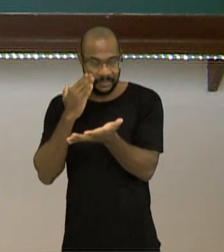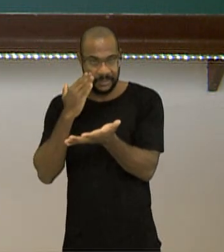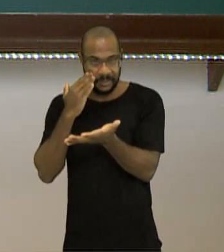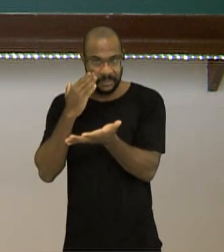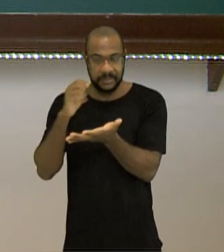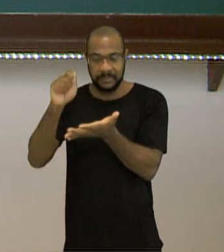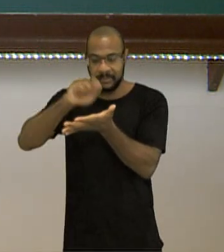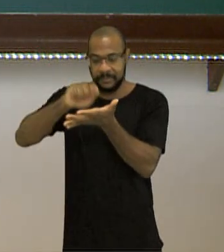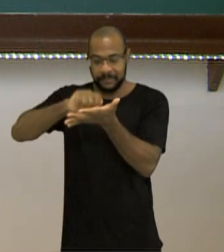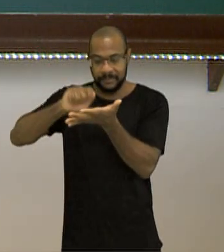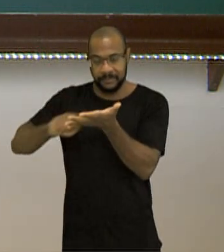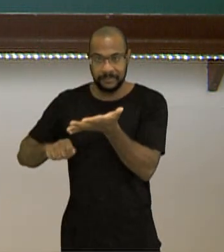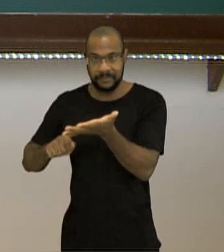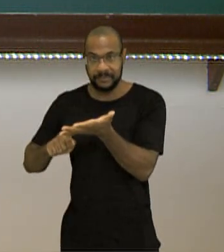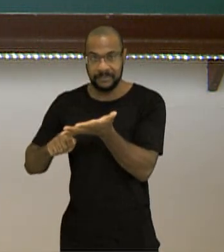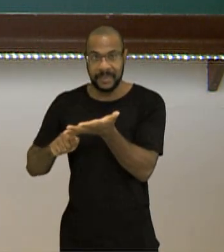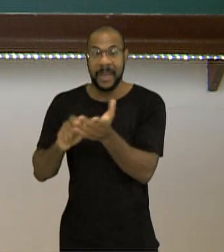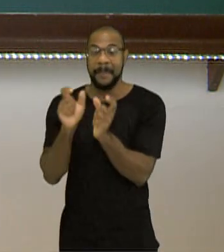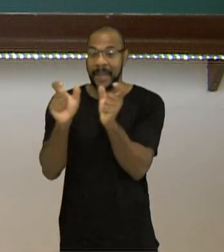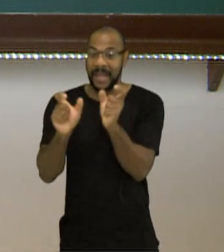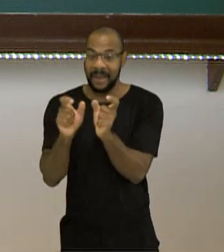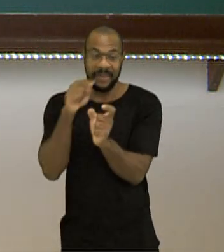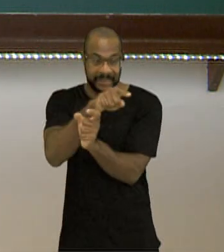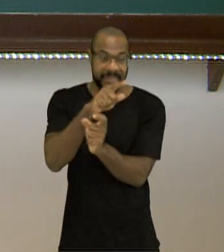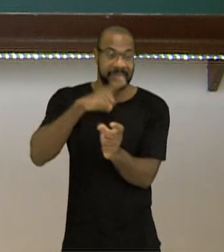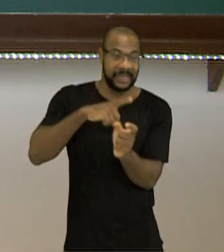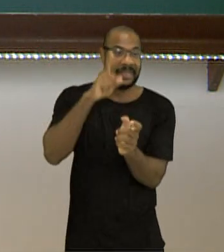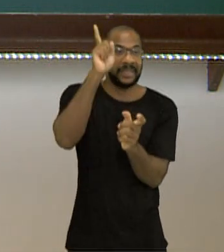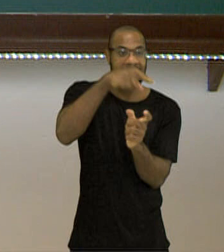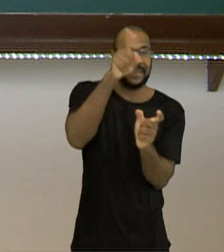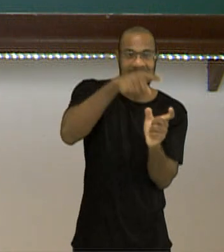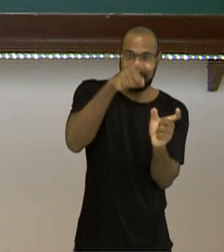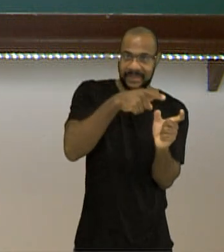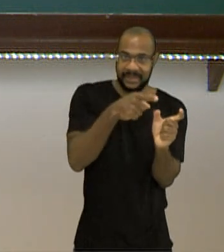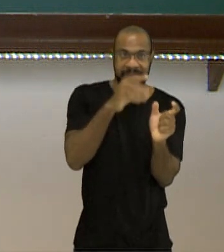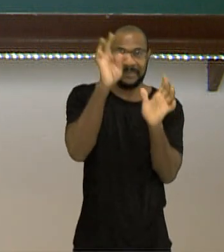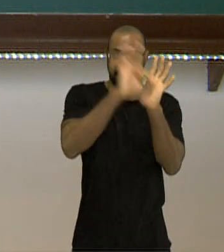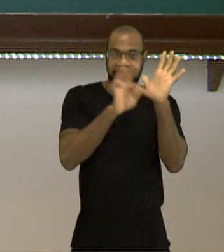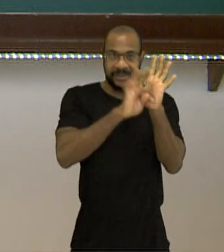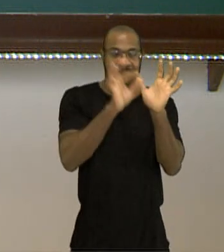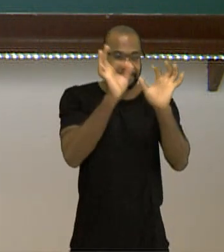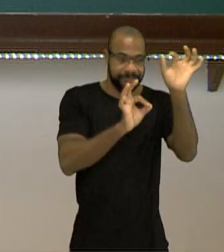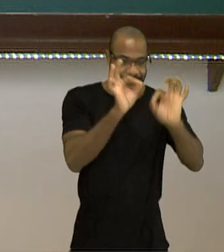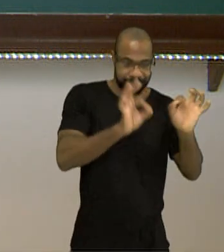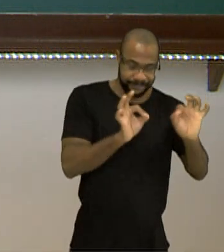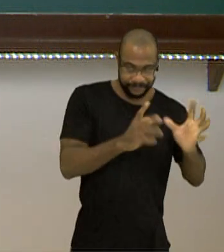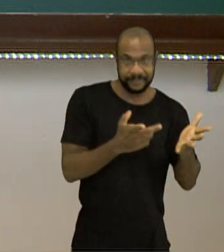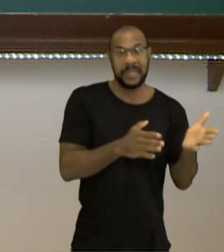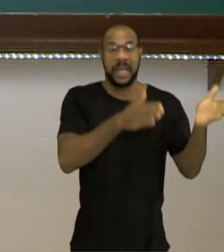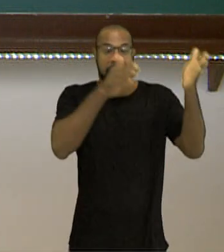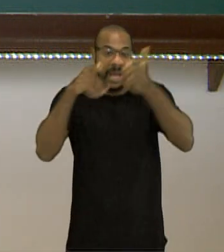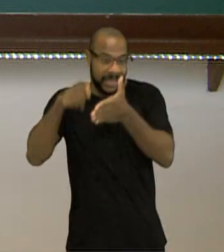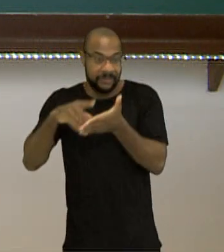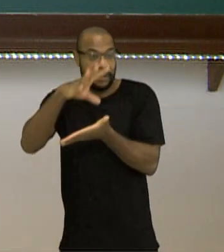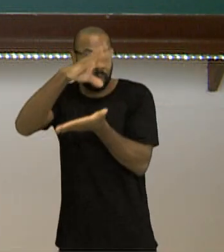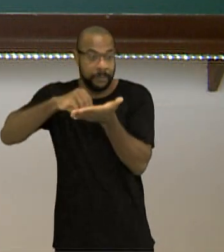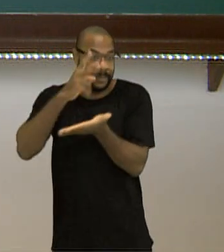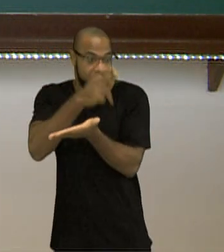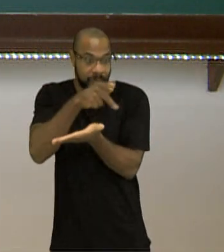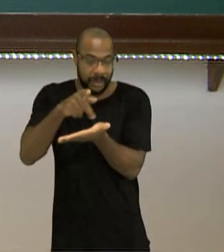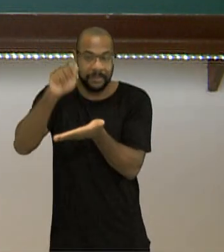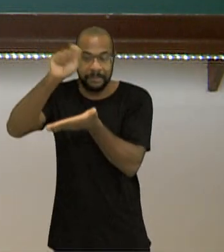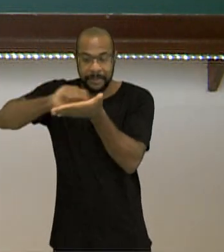Tá claro para você isso? Então, ó, você vai fazer a notícia de algo que aconteceu no seu bairro, observe as palavras,